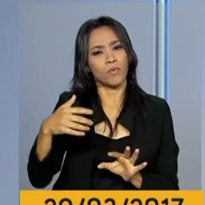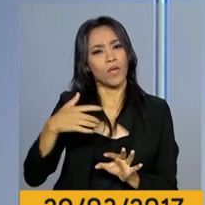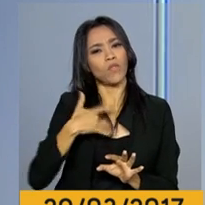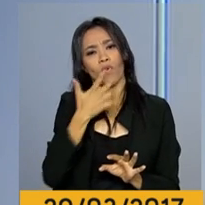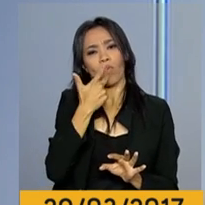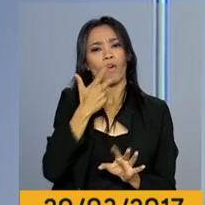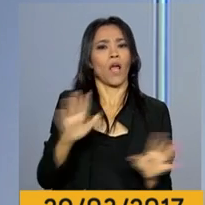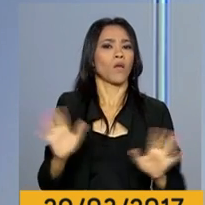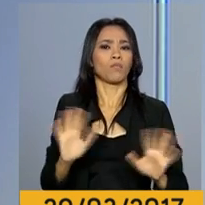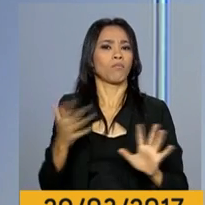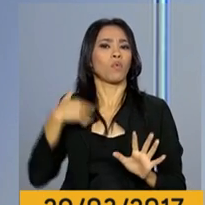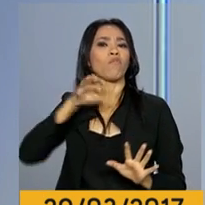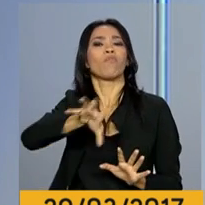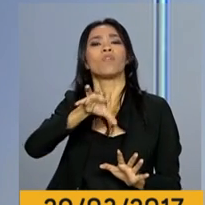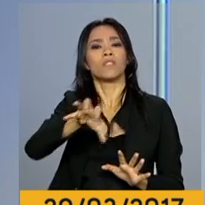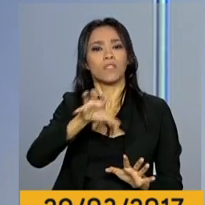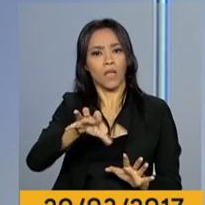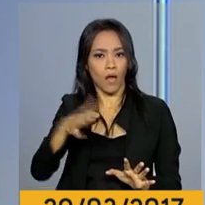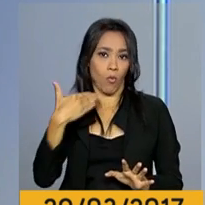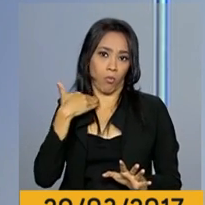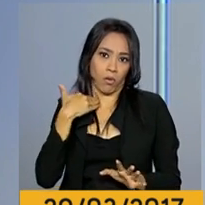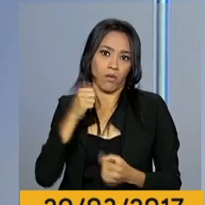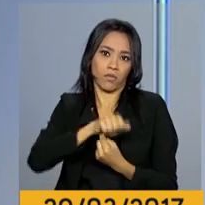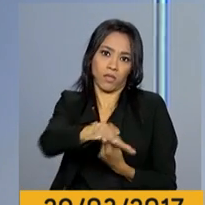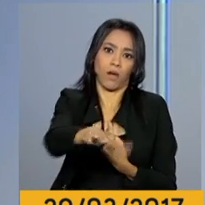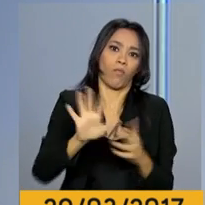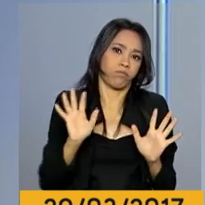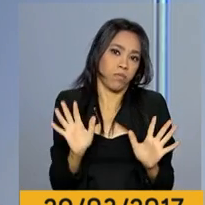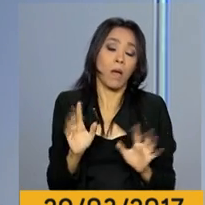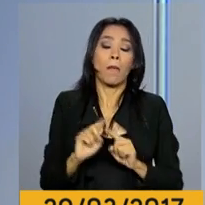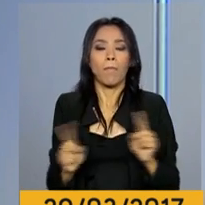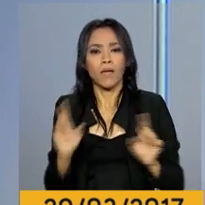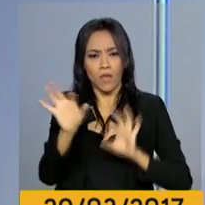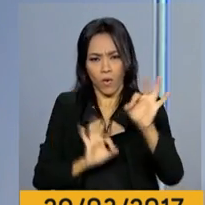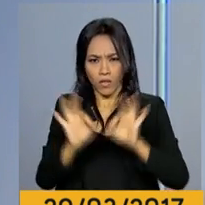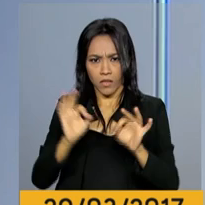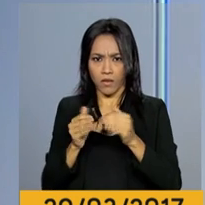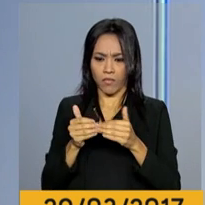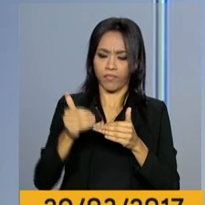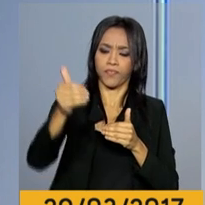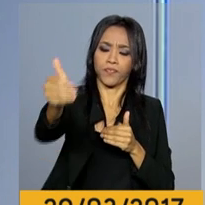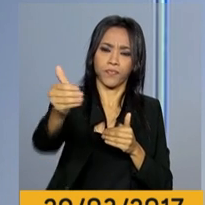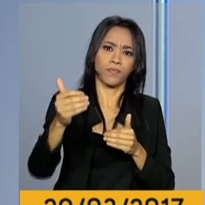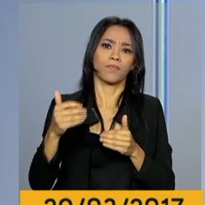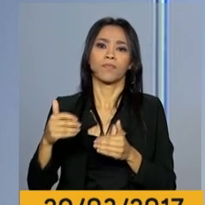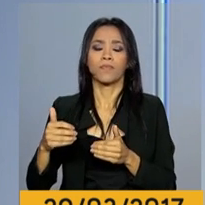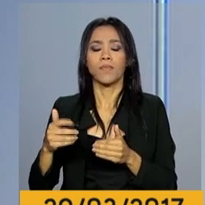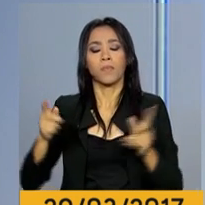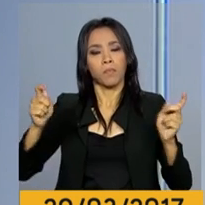influenciar as questões referentes ao banco central mas a projeção pode indicar